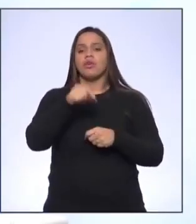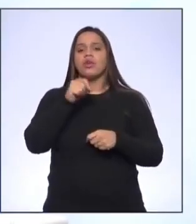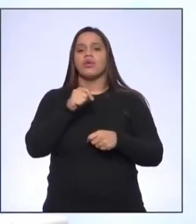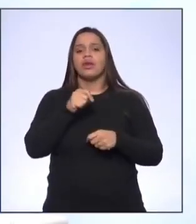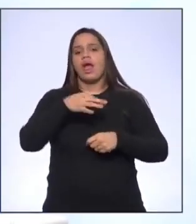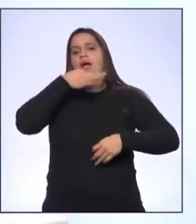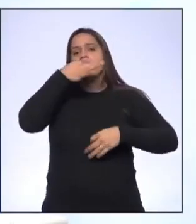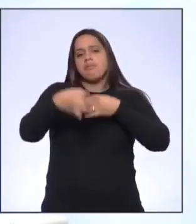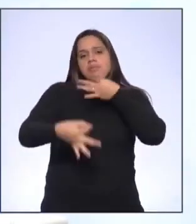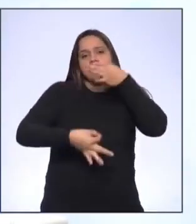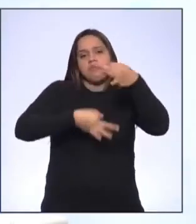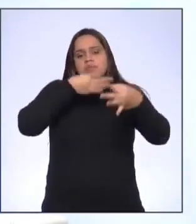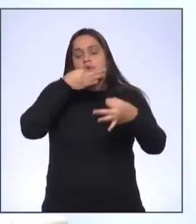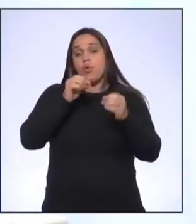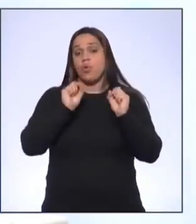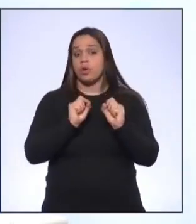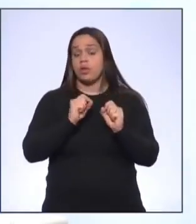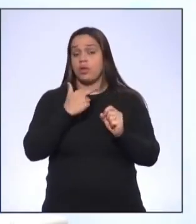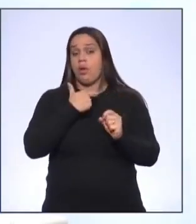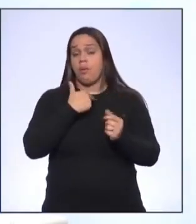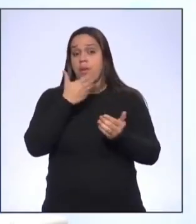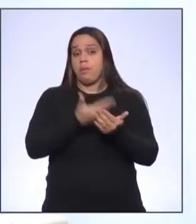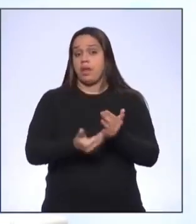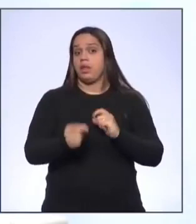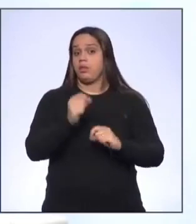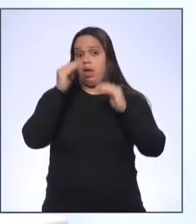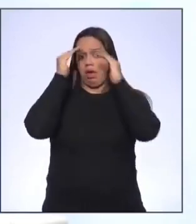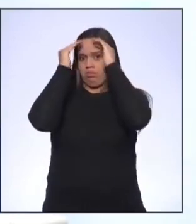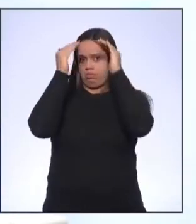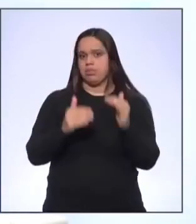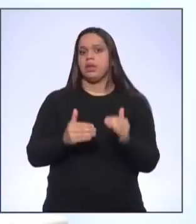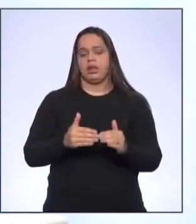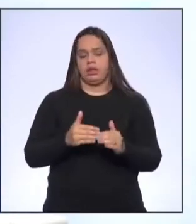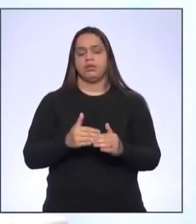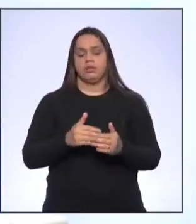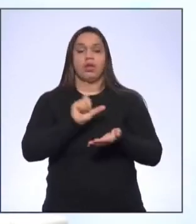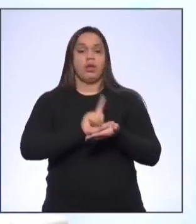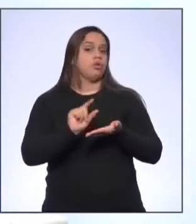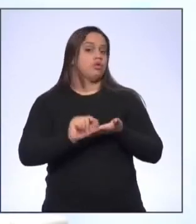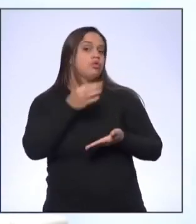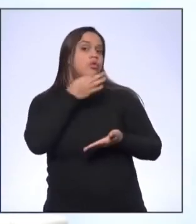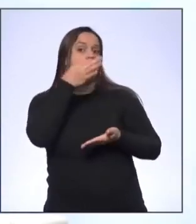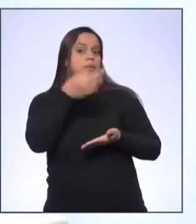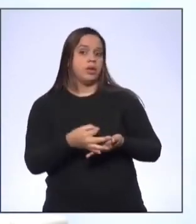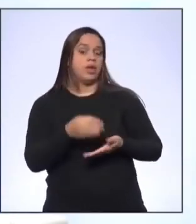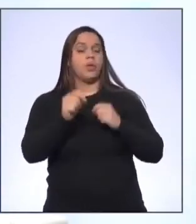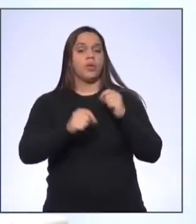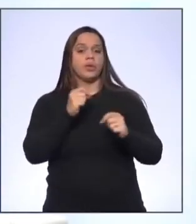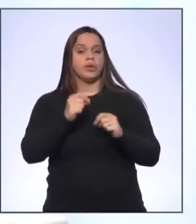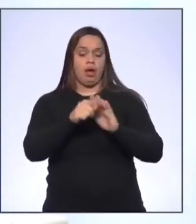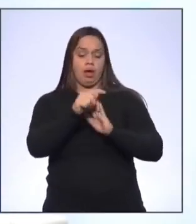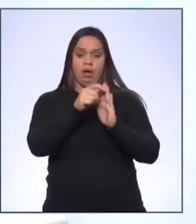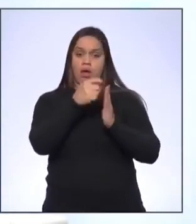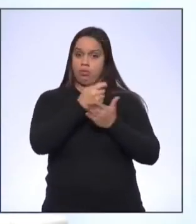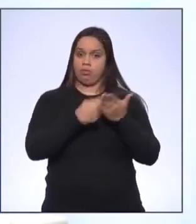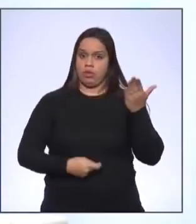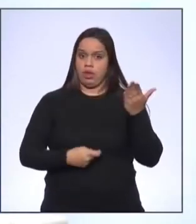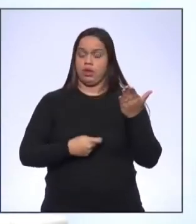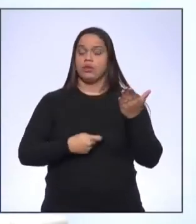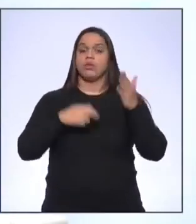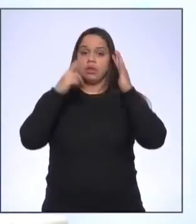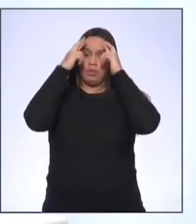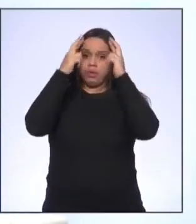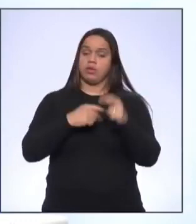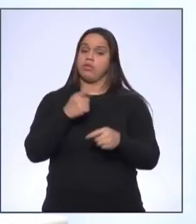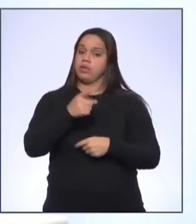pode é sair desse respeito. E isto é um artigo de opinião, um texto respeitoso, tentando convencer as pessoas de que você está